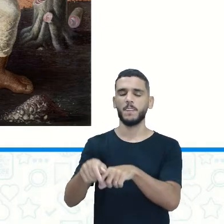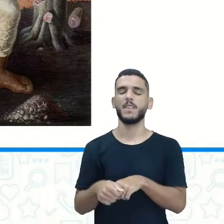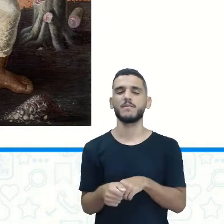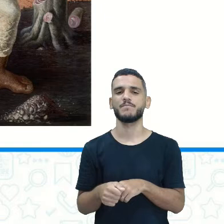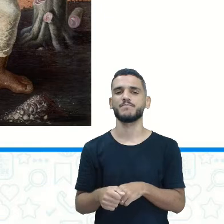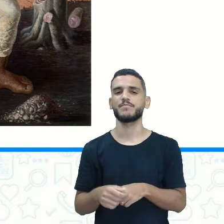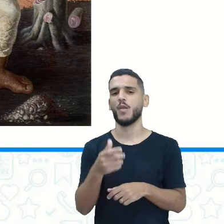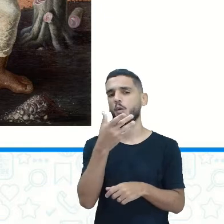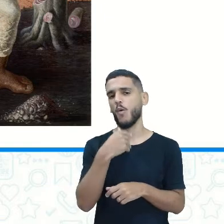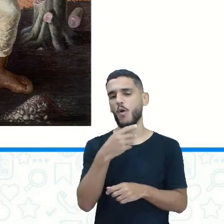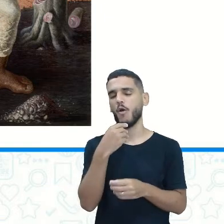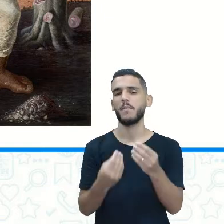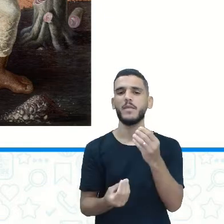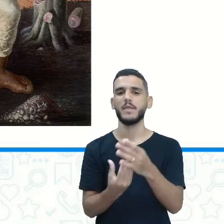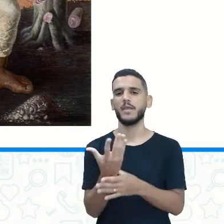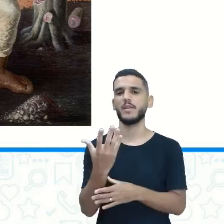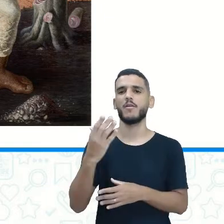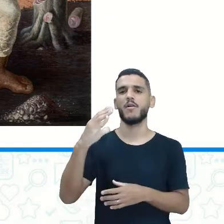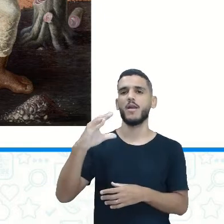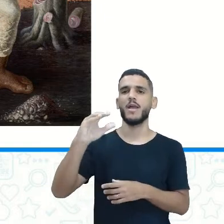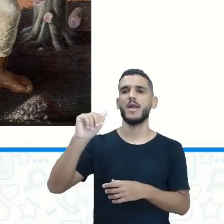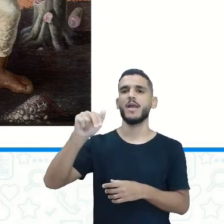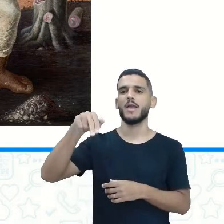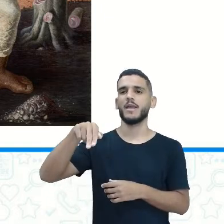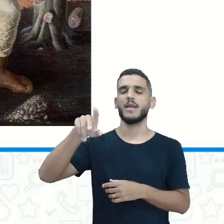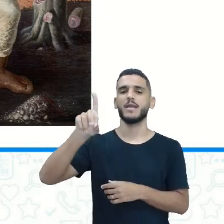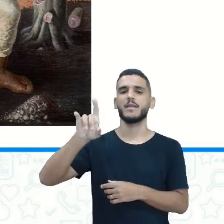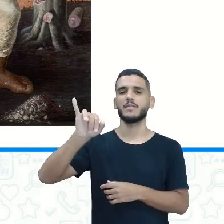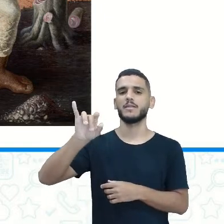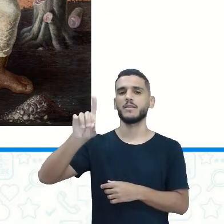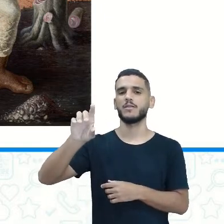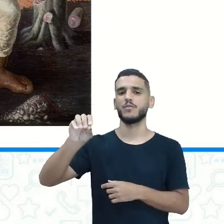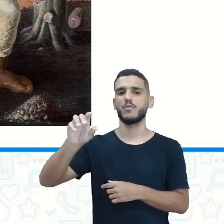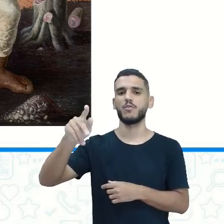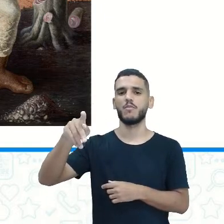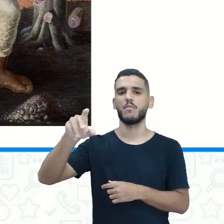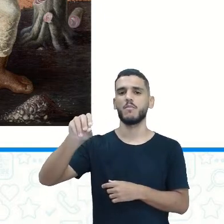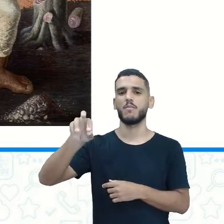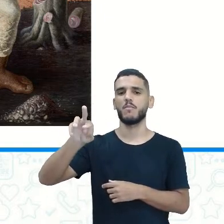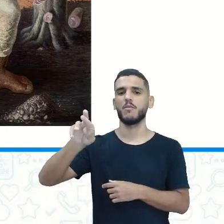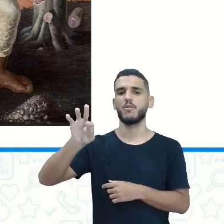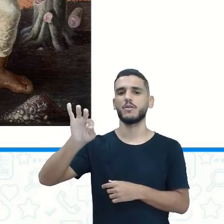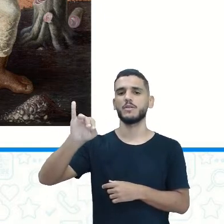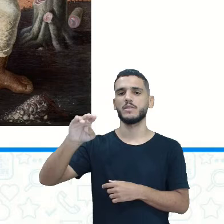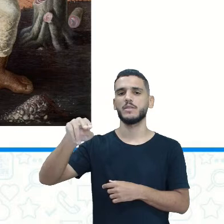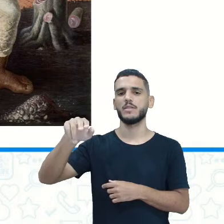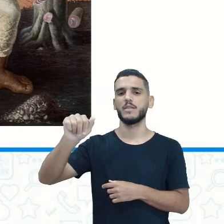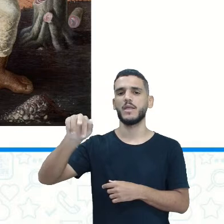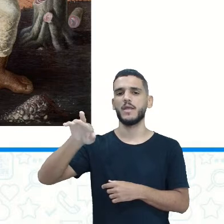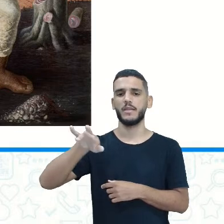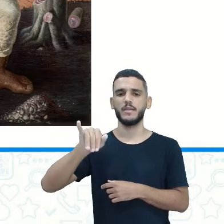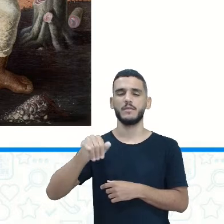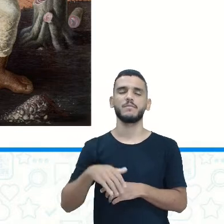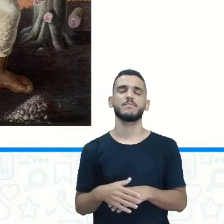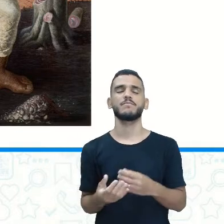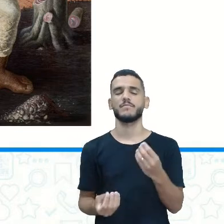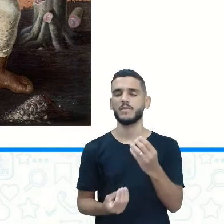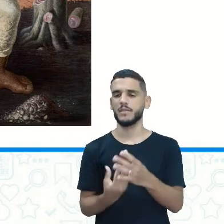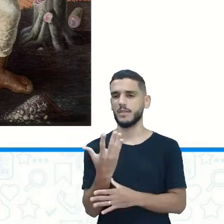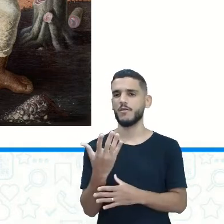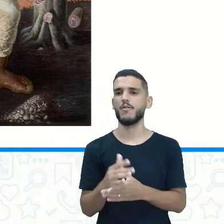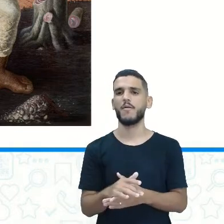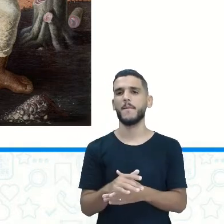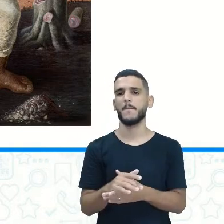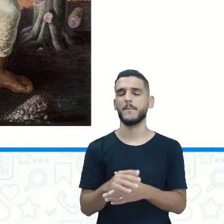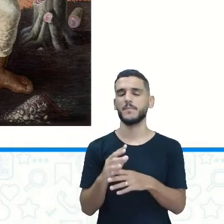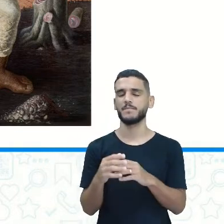Cândido Portinari. Então veja só, ele provavelmente está aí observando, né? O que ele fez